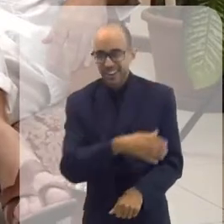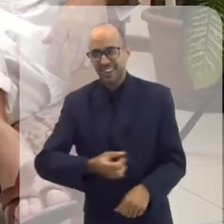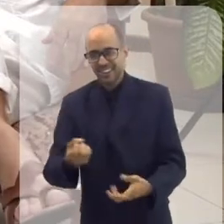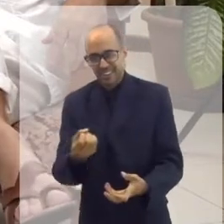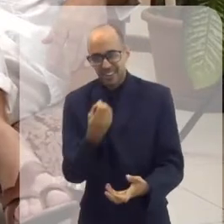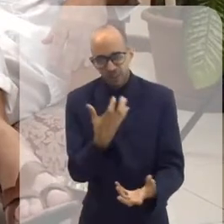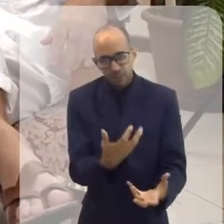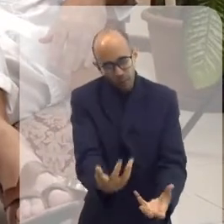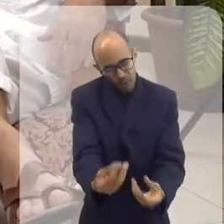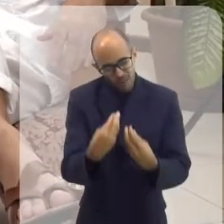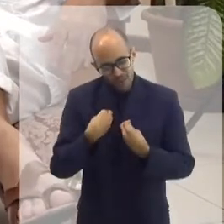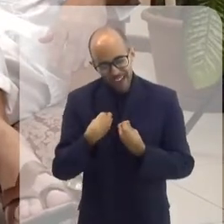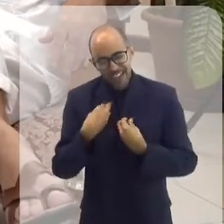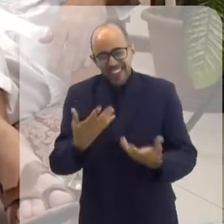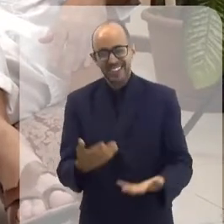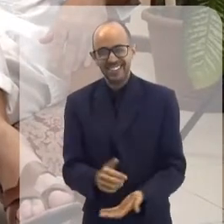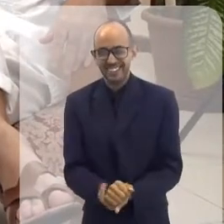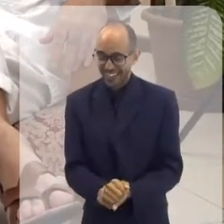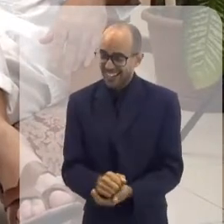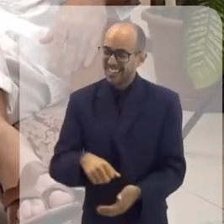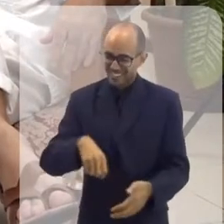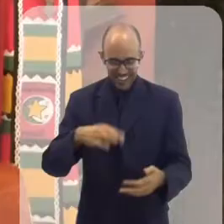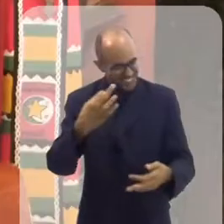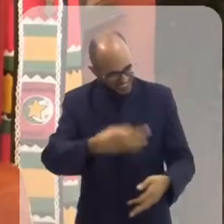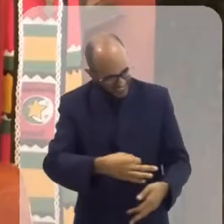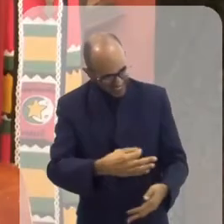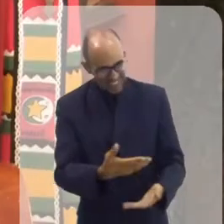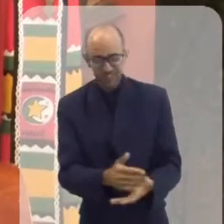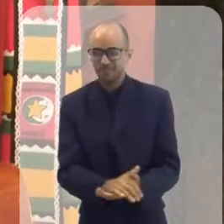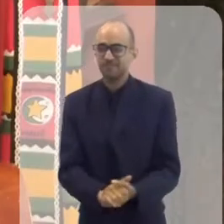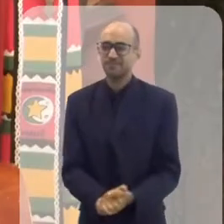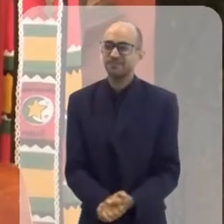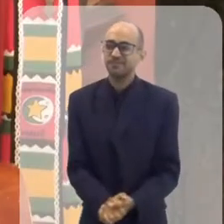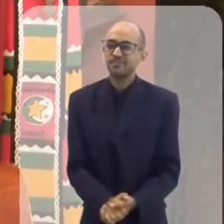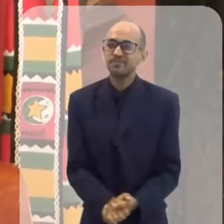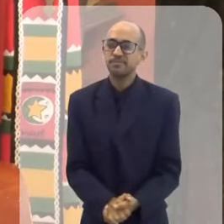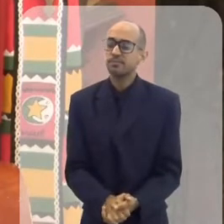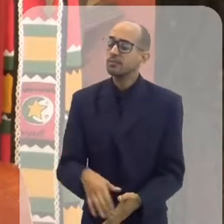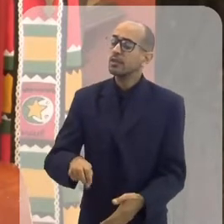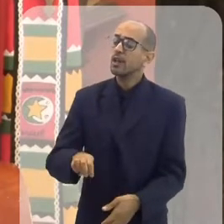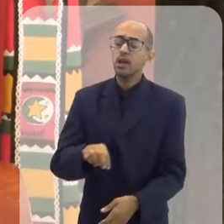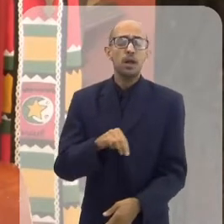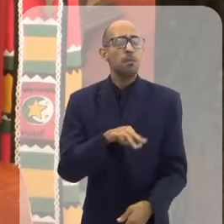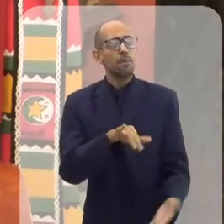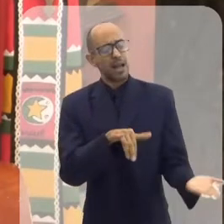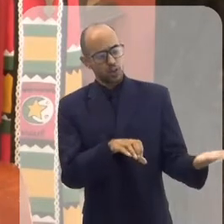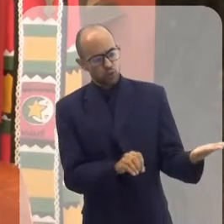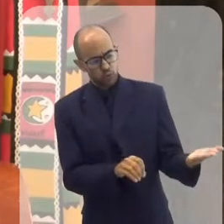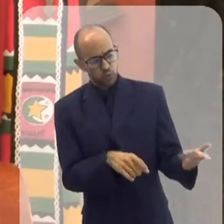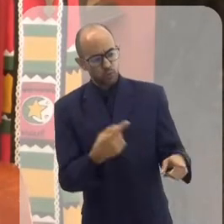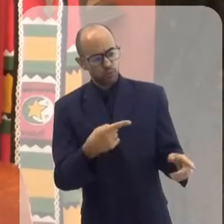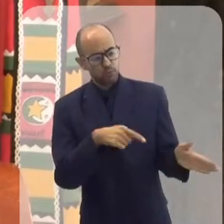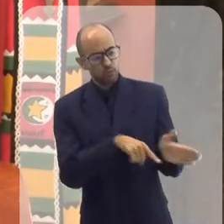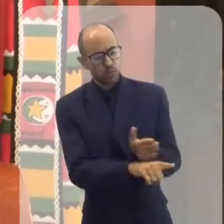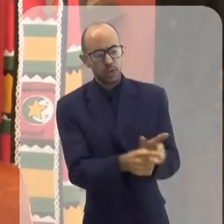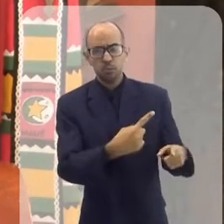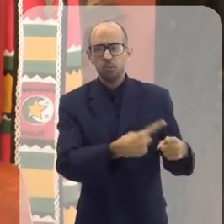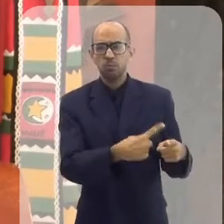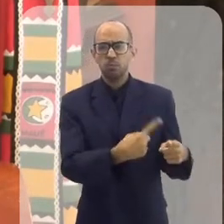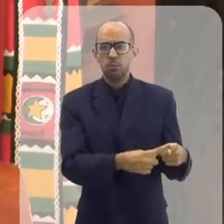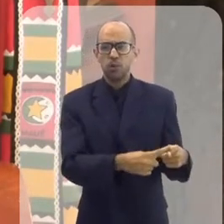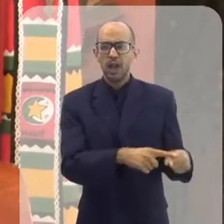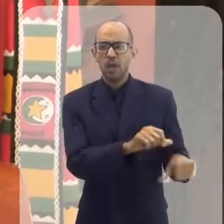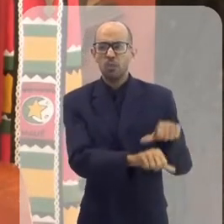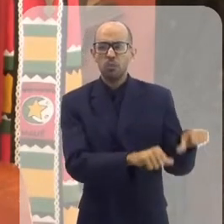Traga só o que é bom achei mas é é o quê Porque de